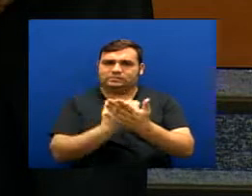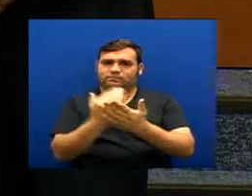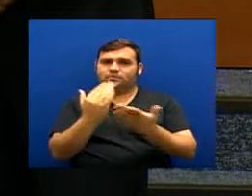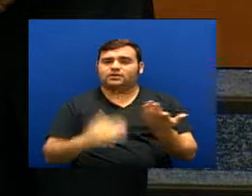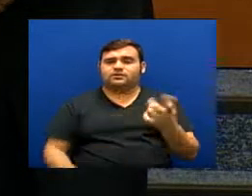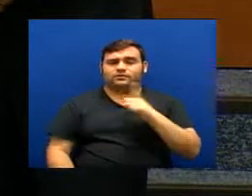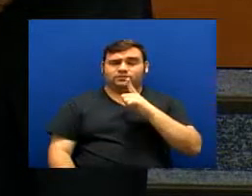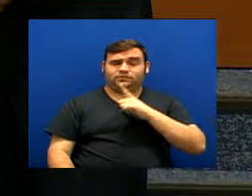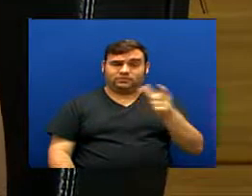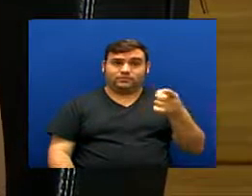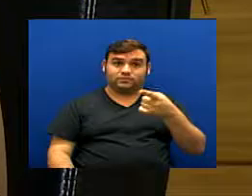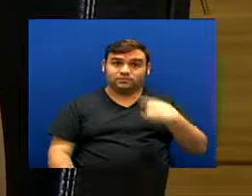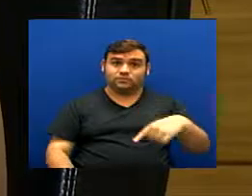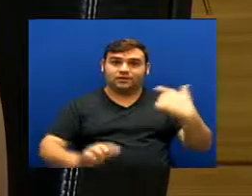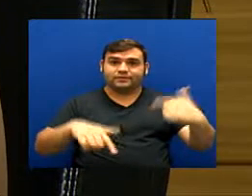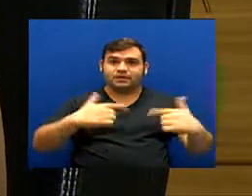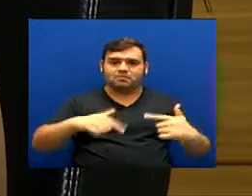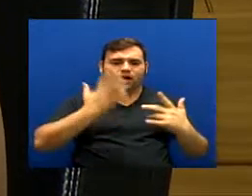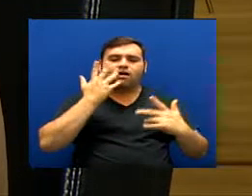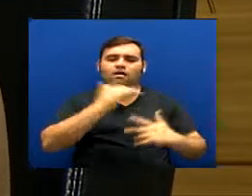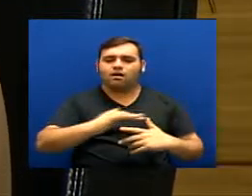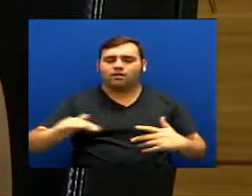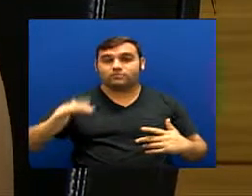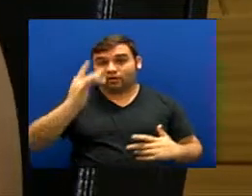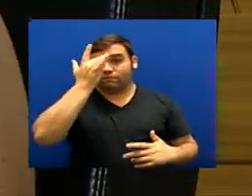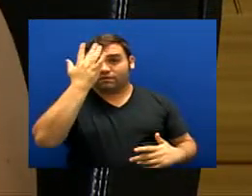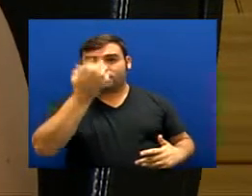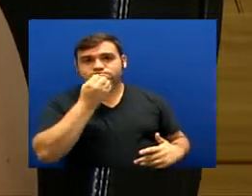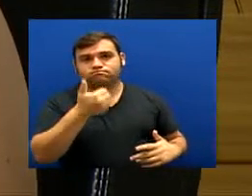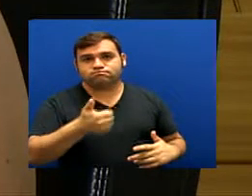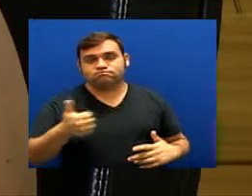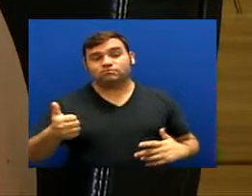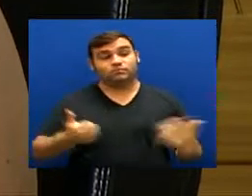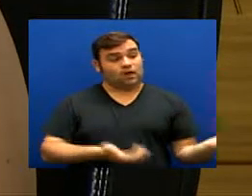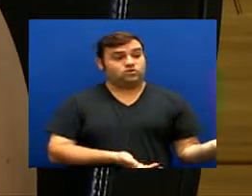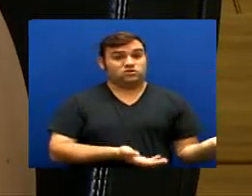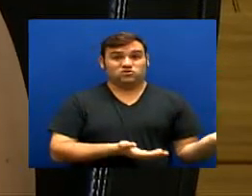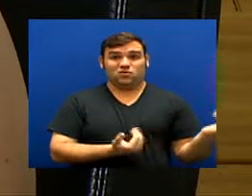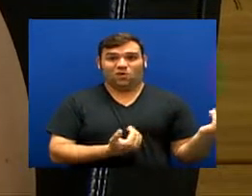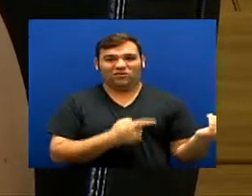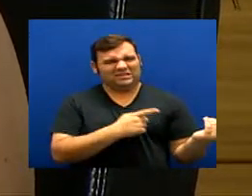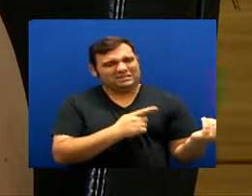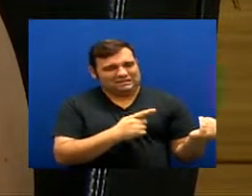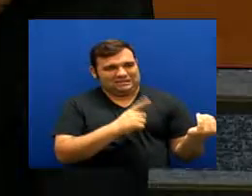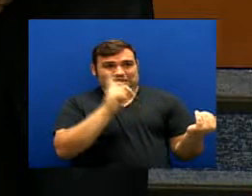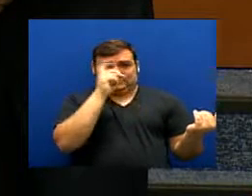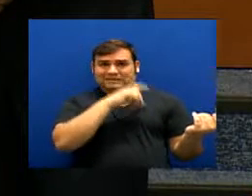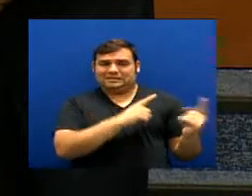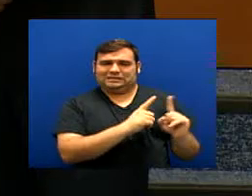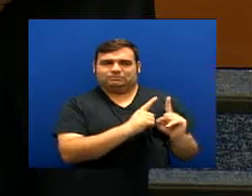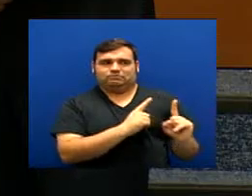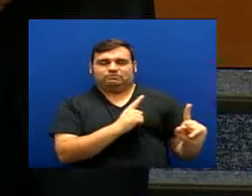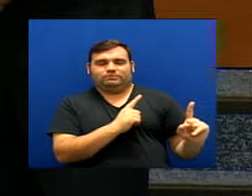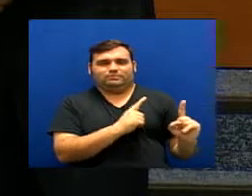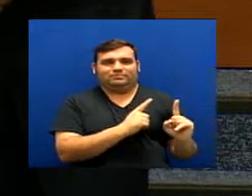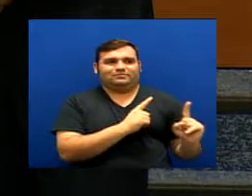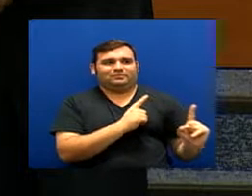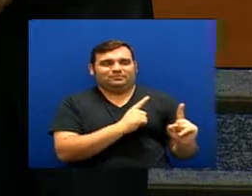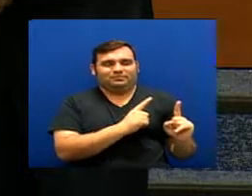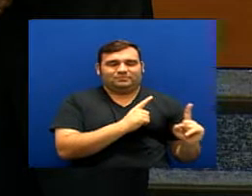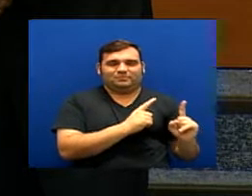temos colégios beneditinos espalhados pelo mundo todo, e aqui em Sorocaba um priorado. E também um